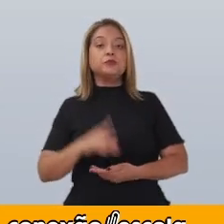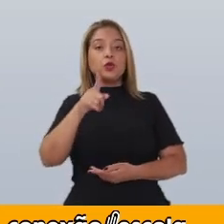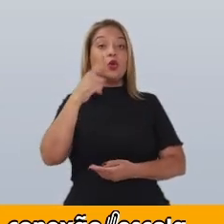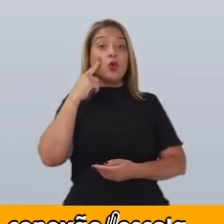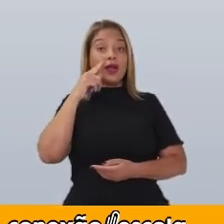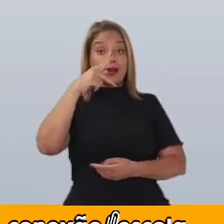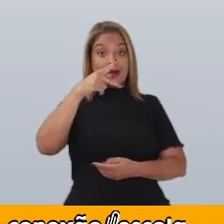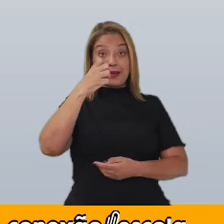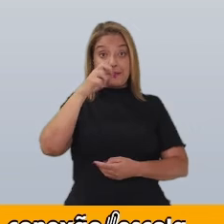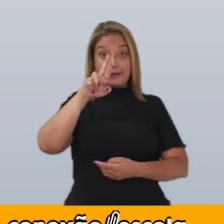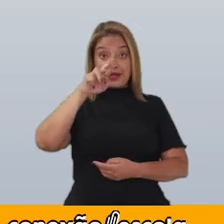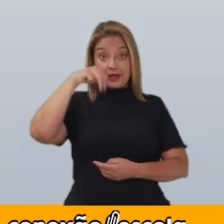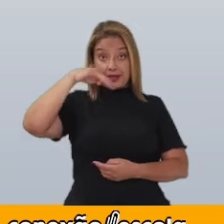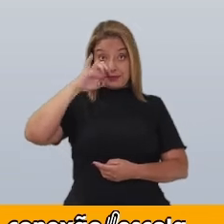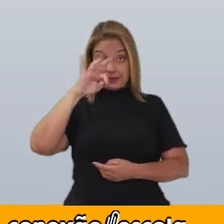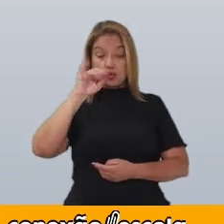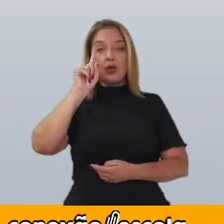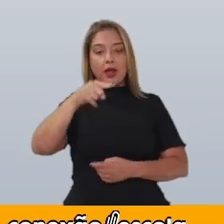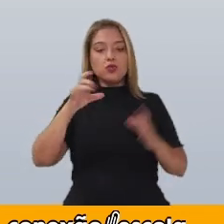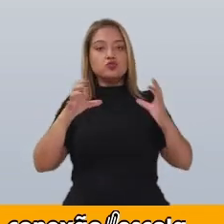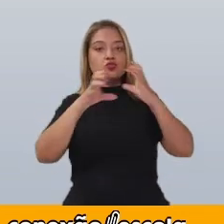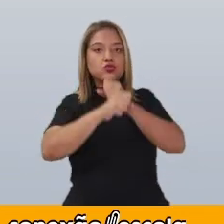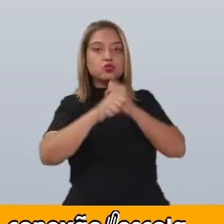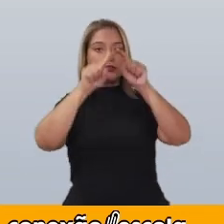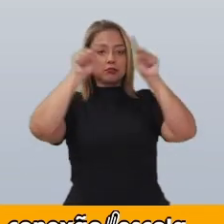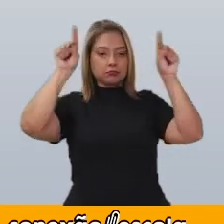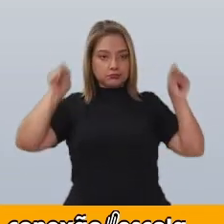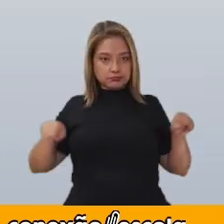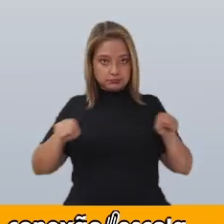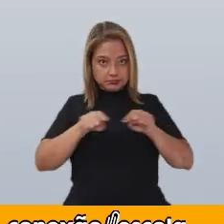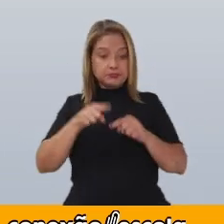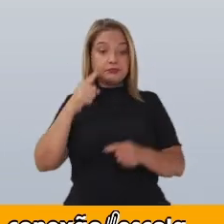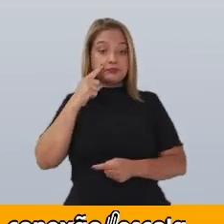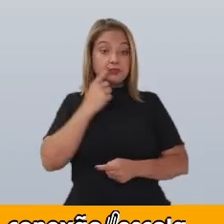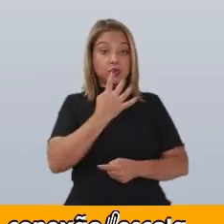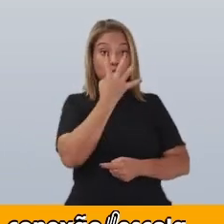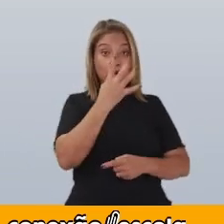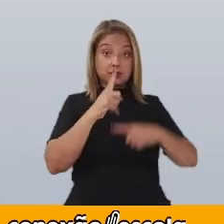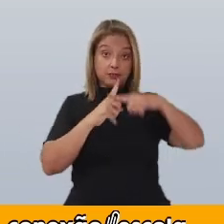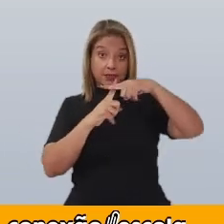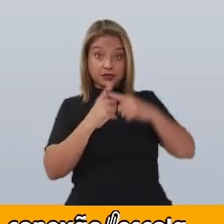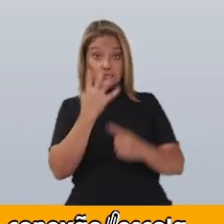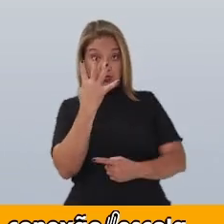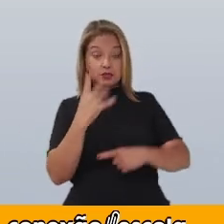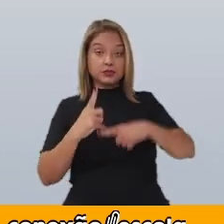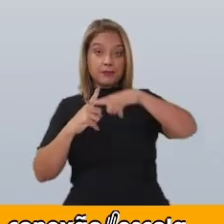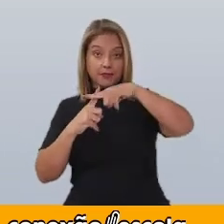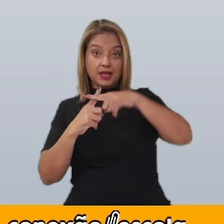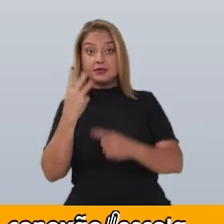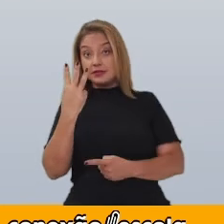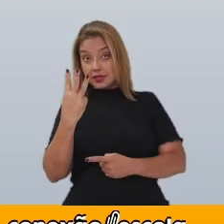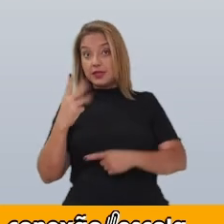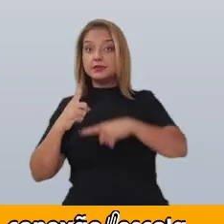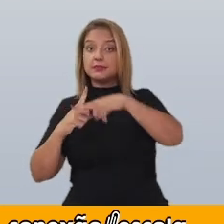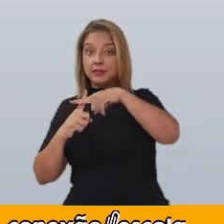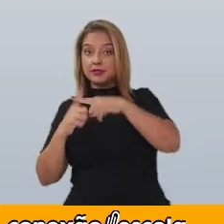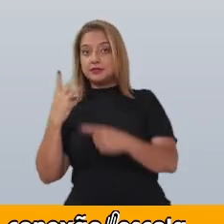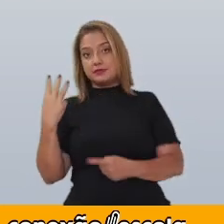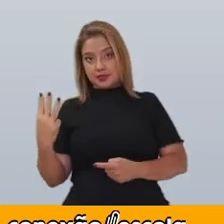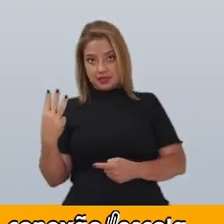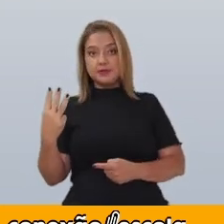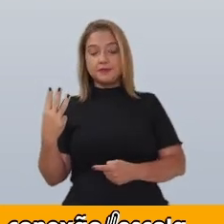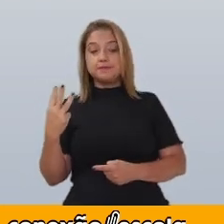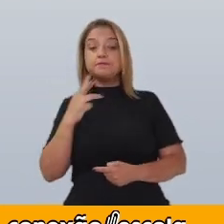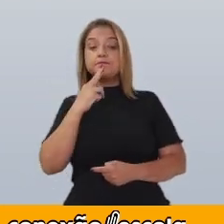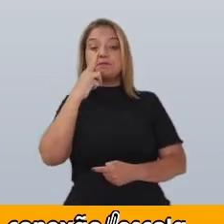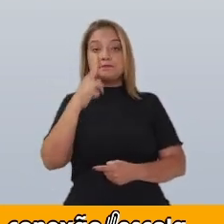a soma dos lados. Então, vai ficar 4 mais 4, mais 3, mais